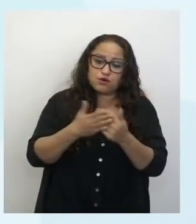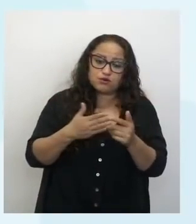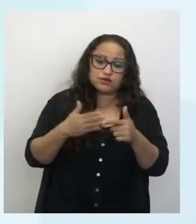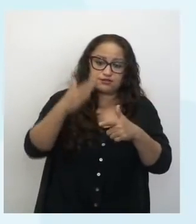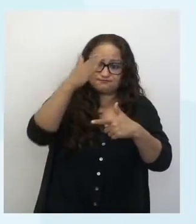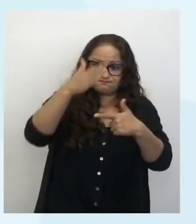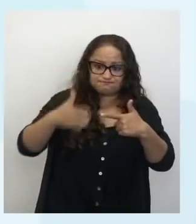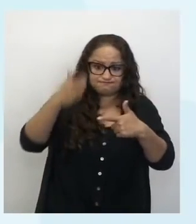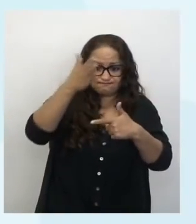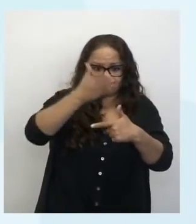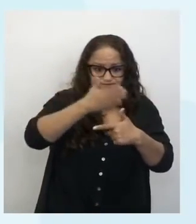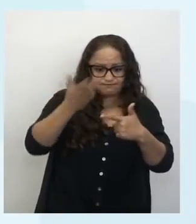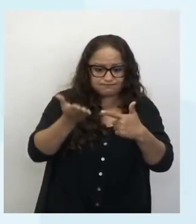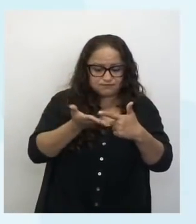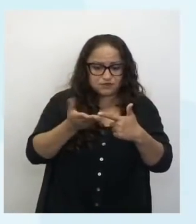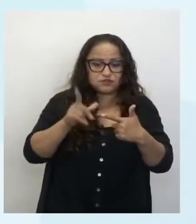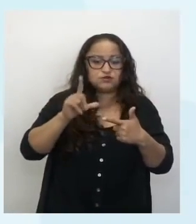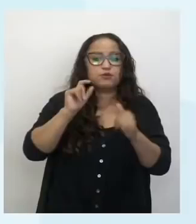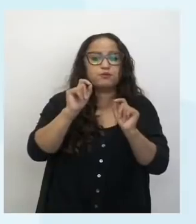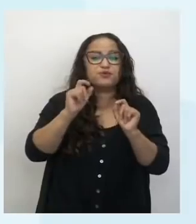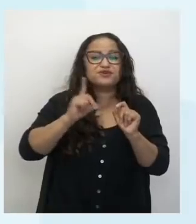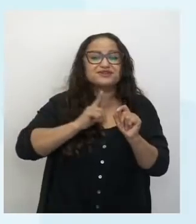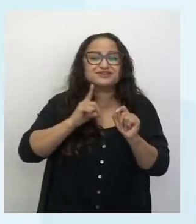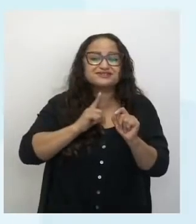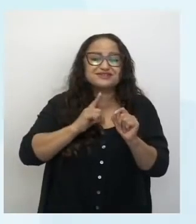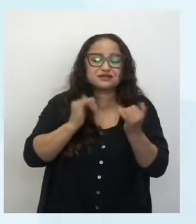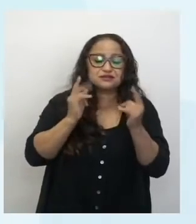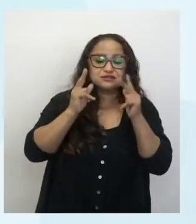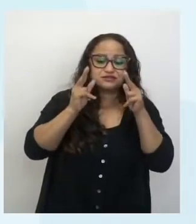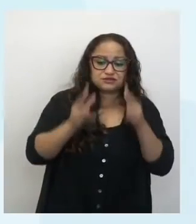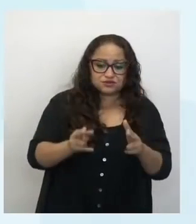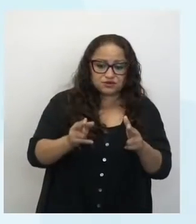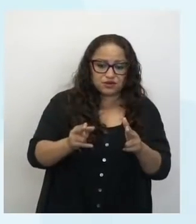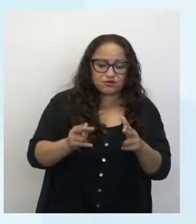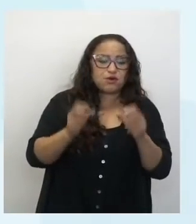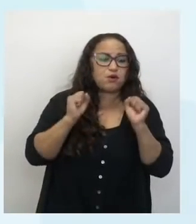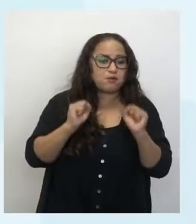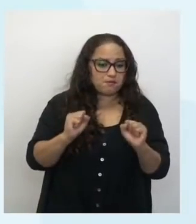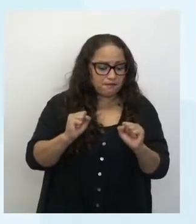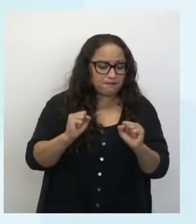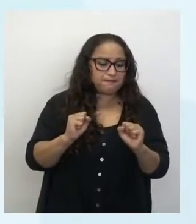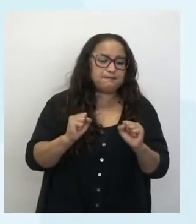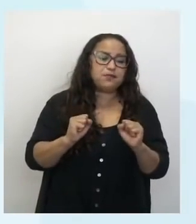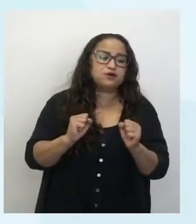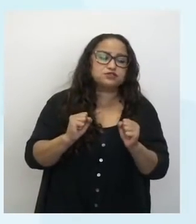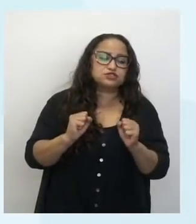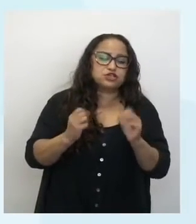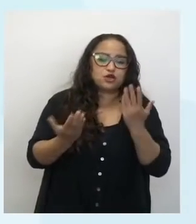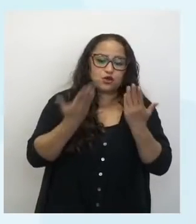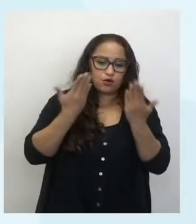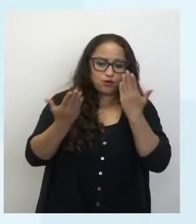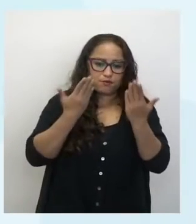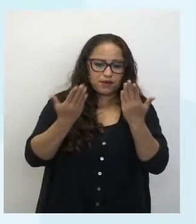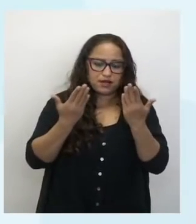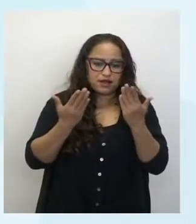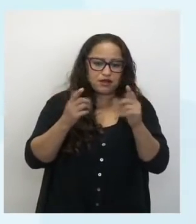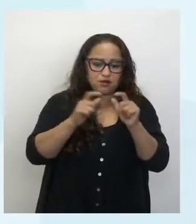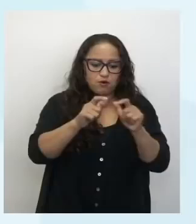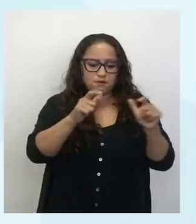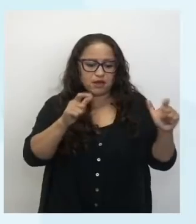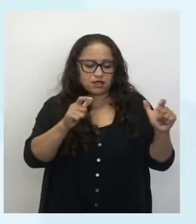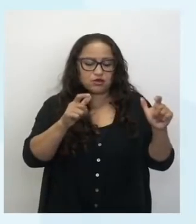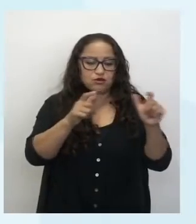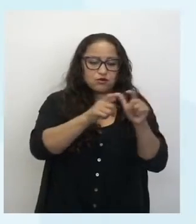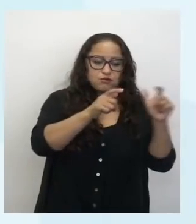exercício está dizendo que eles são semelhantes. Então, você pode comparar o maior com o maior, o médio com o médio, ou